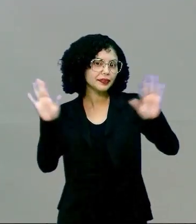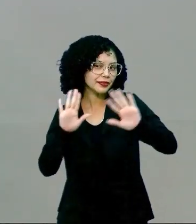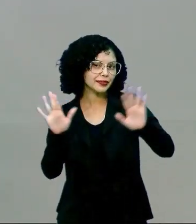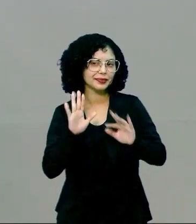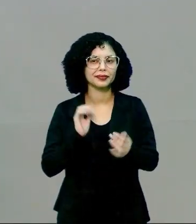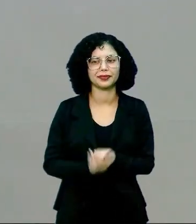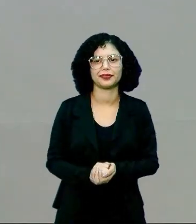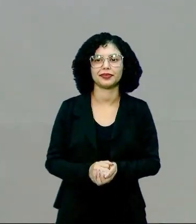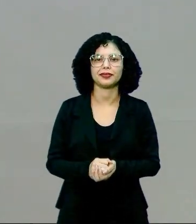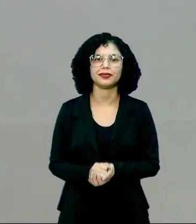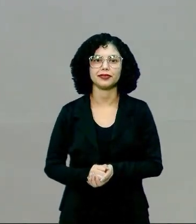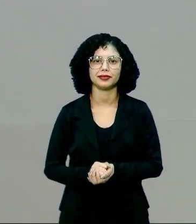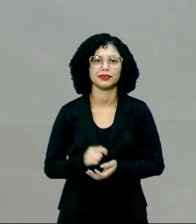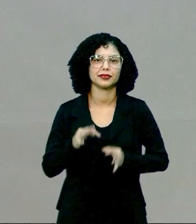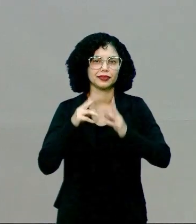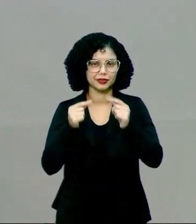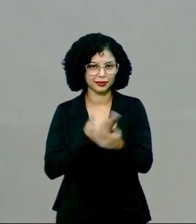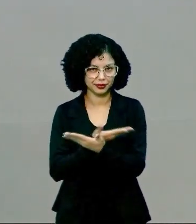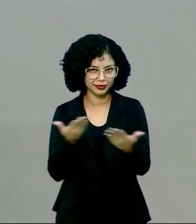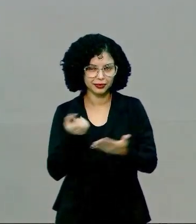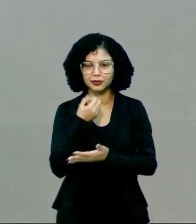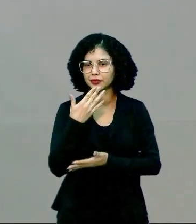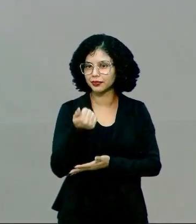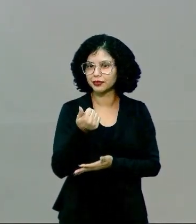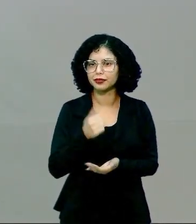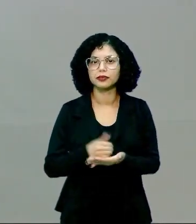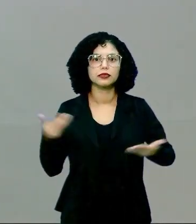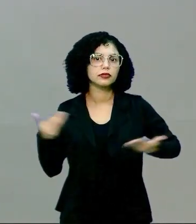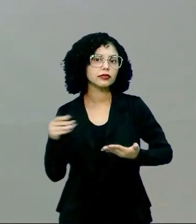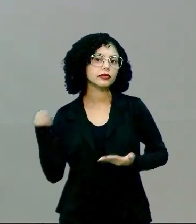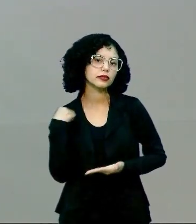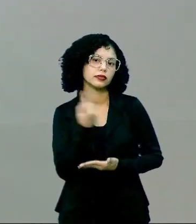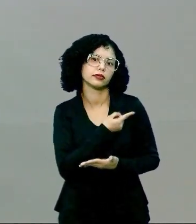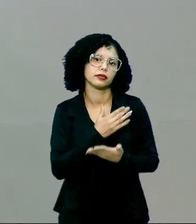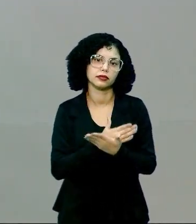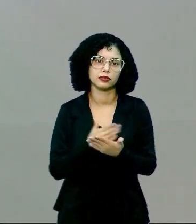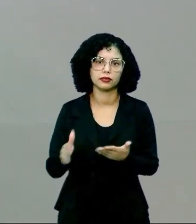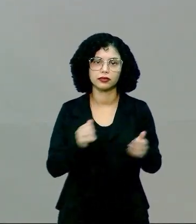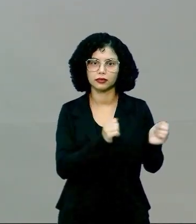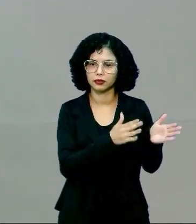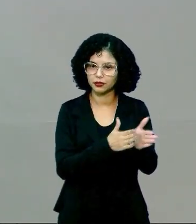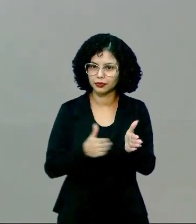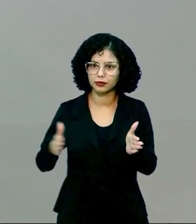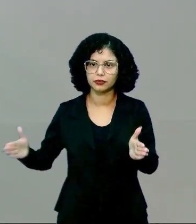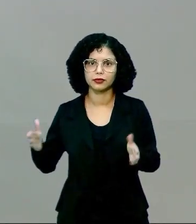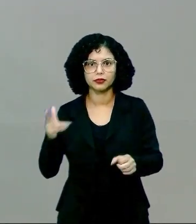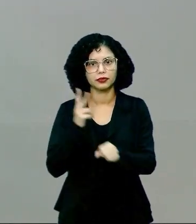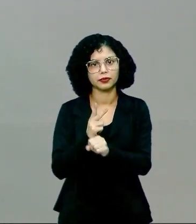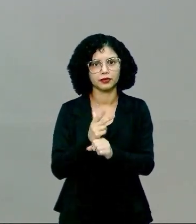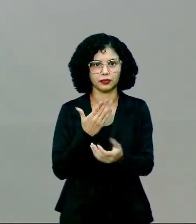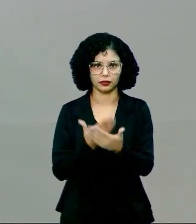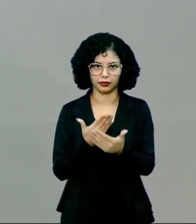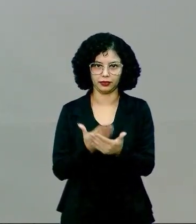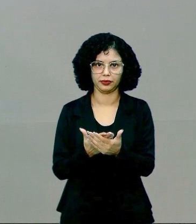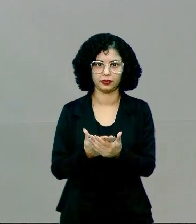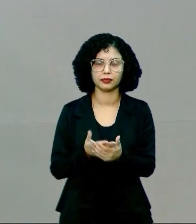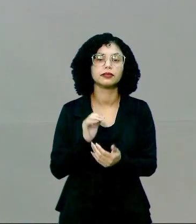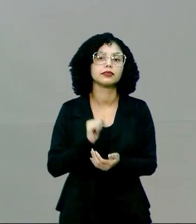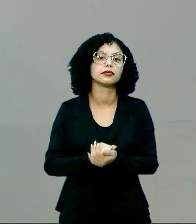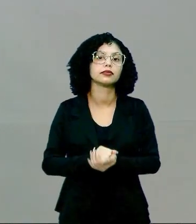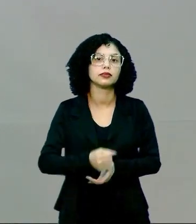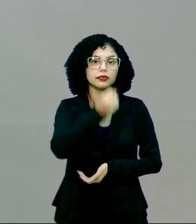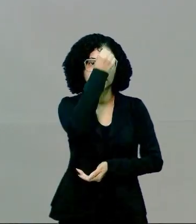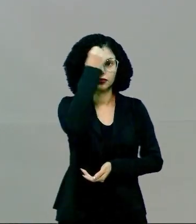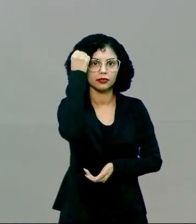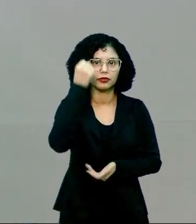Olá a todos vocês, tudo bem? A partir de agora você começa a acompanhar mais uma videoaula do seu componente